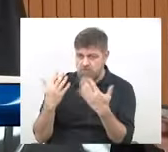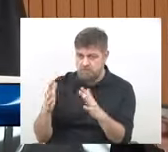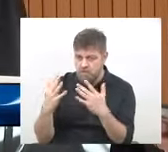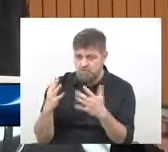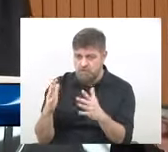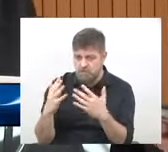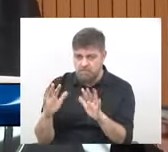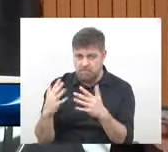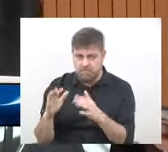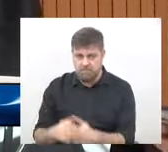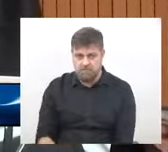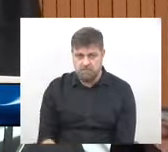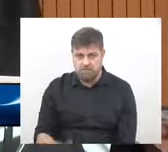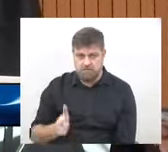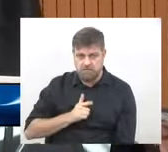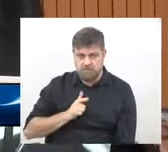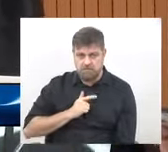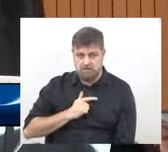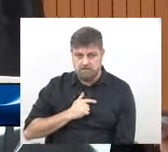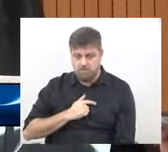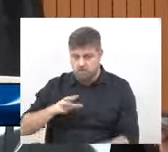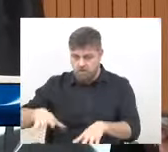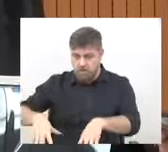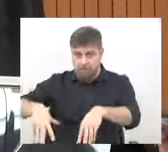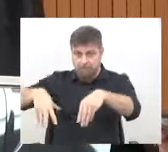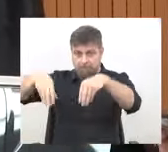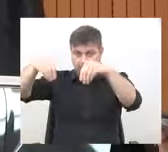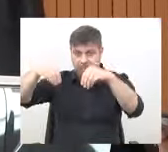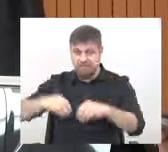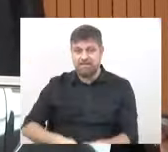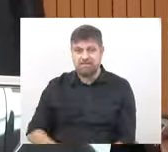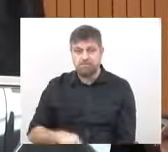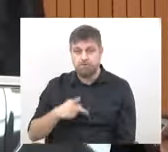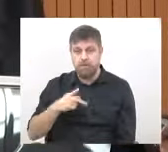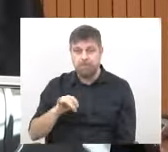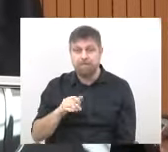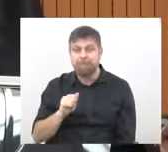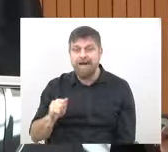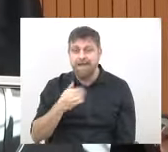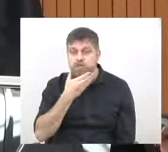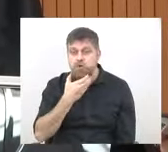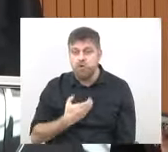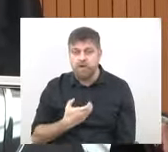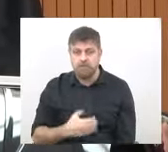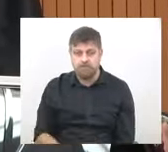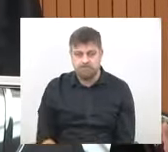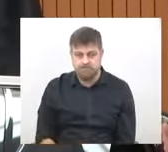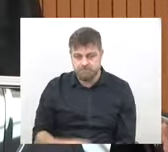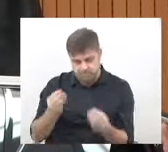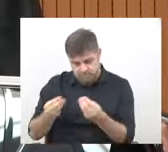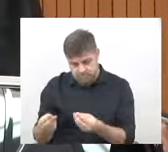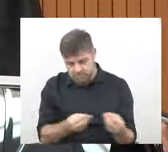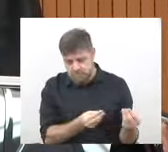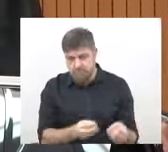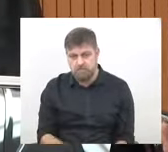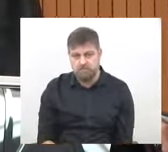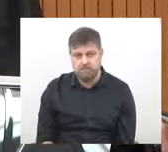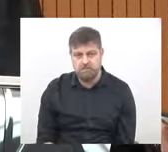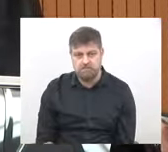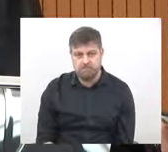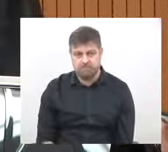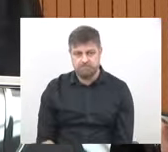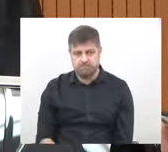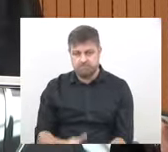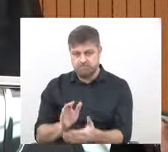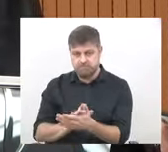inauguração do Palácio do Papai Noel. Em camisa. 2871, do senhor Paulo Galtério, requerendo votos de